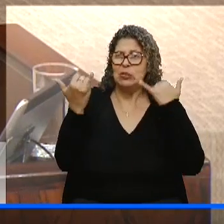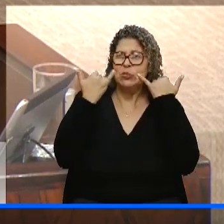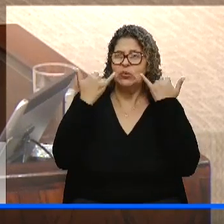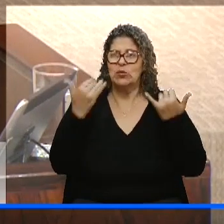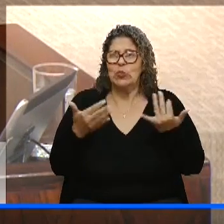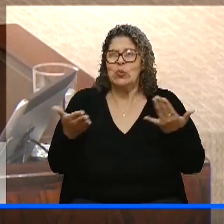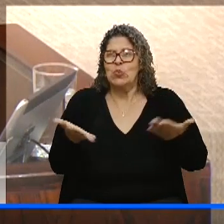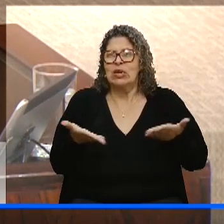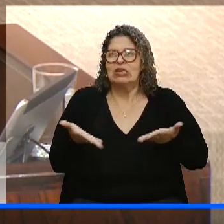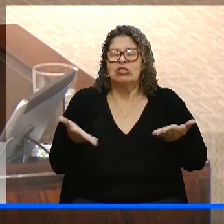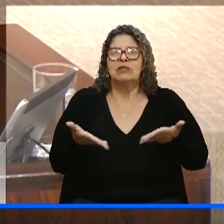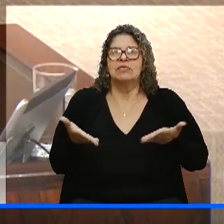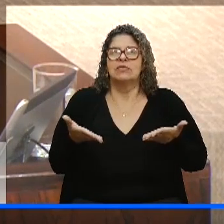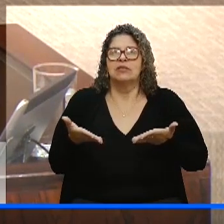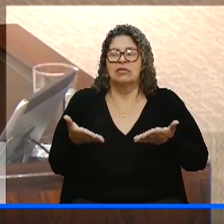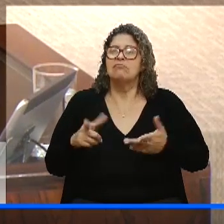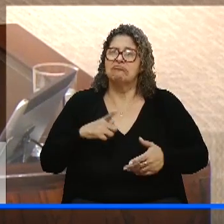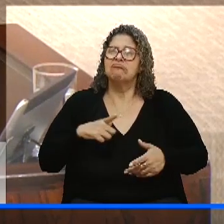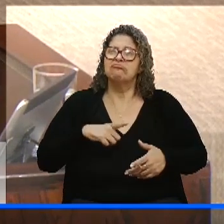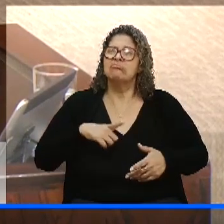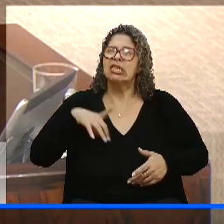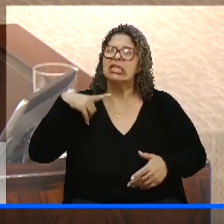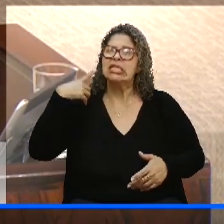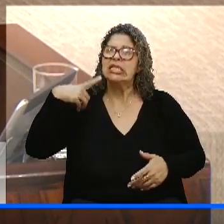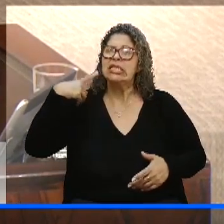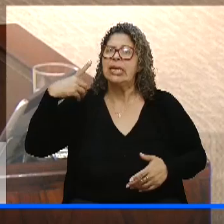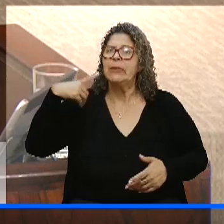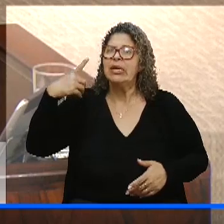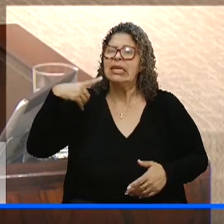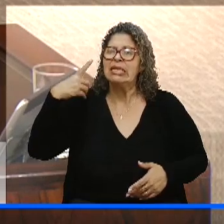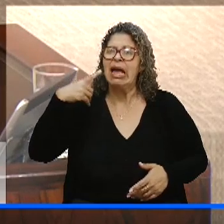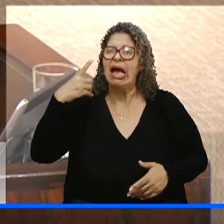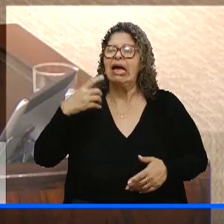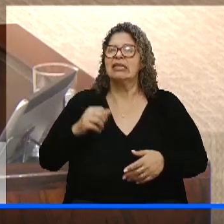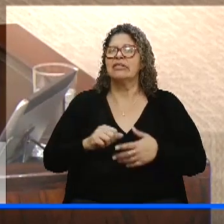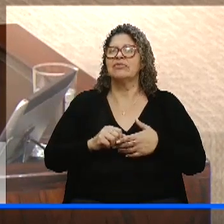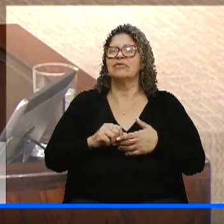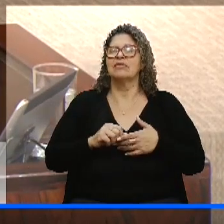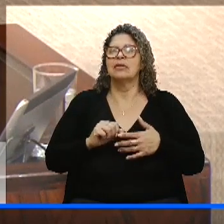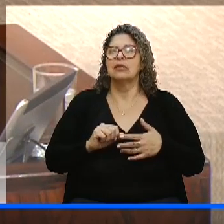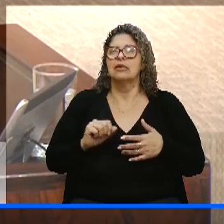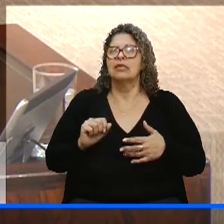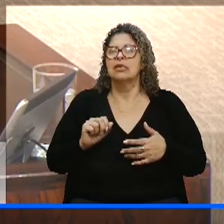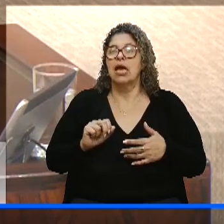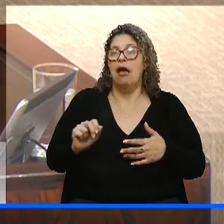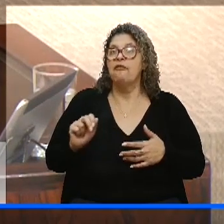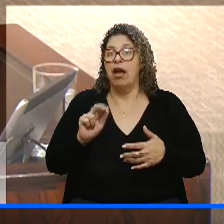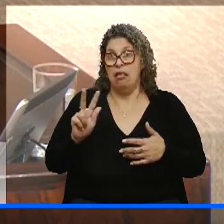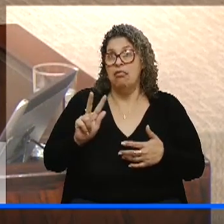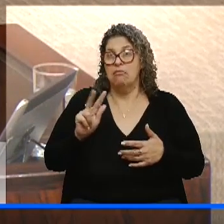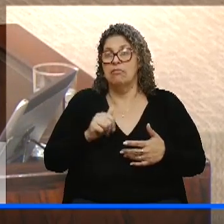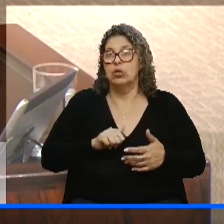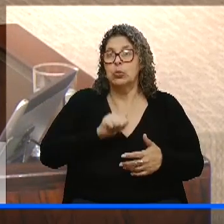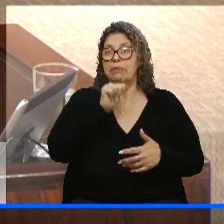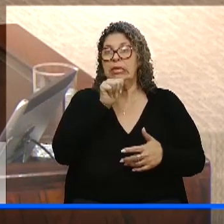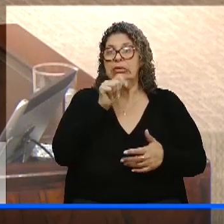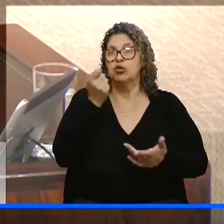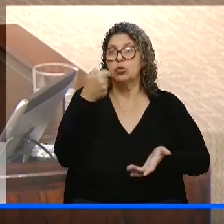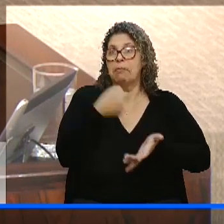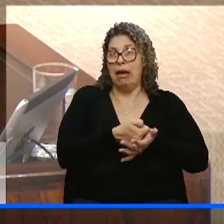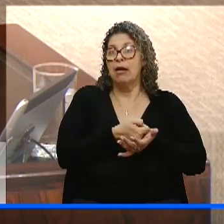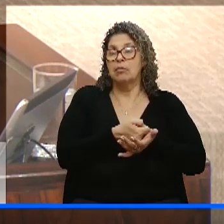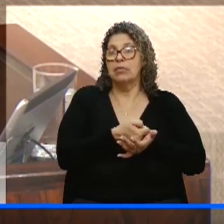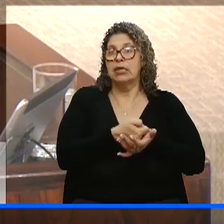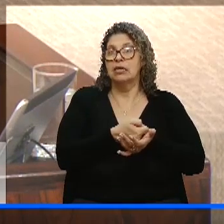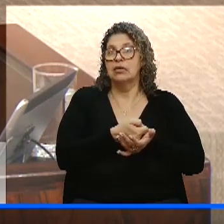dizendo que existem deputados que avaliam a suspensão dos pagamentos dos honorários sobre um certo